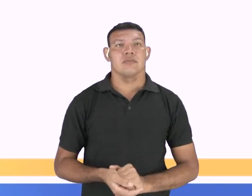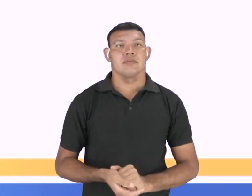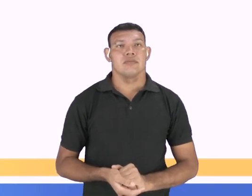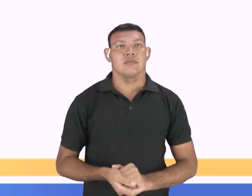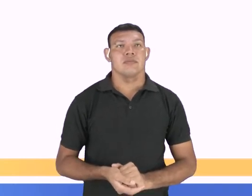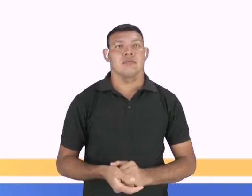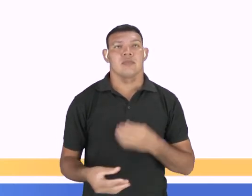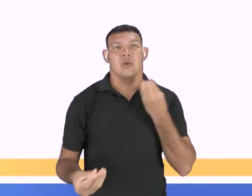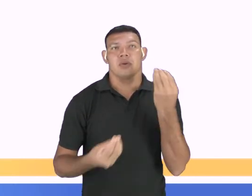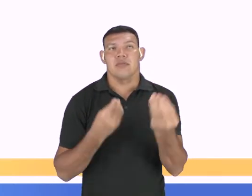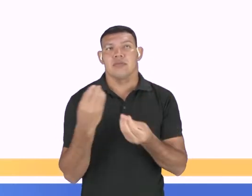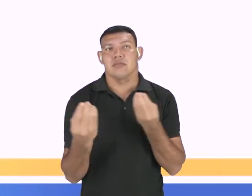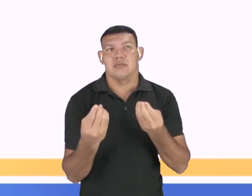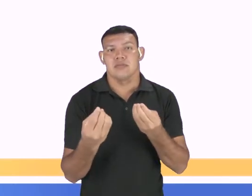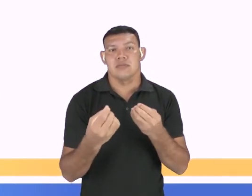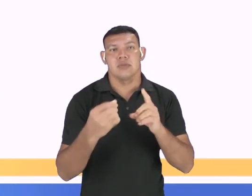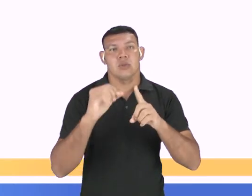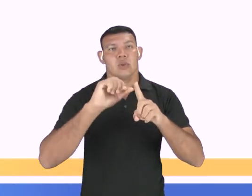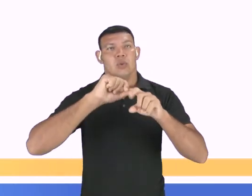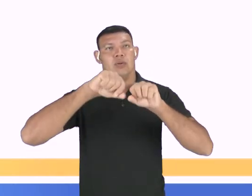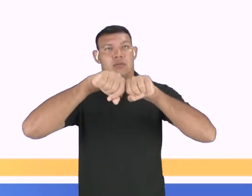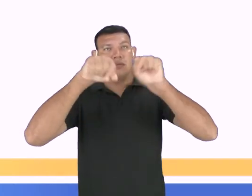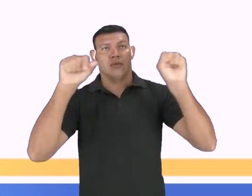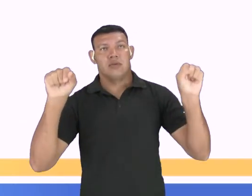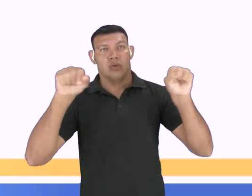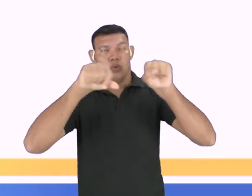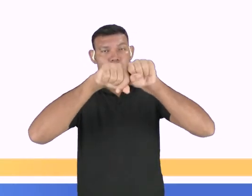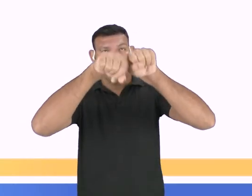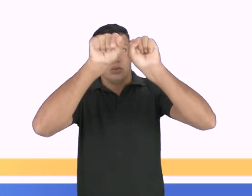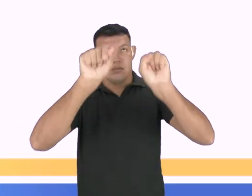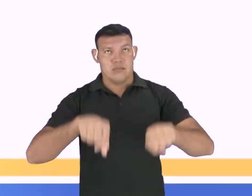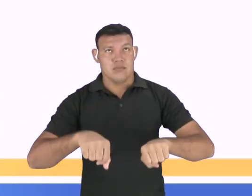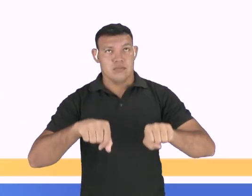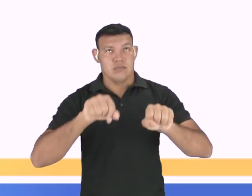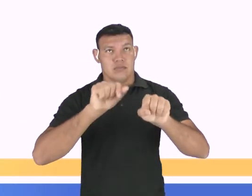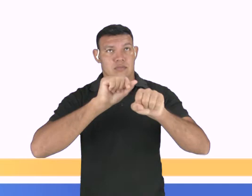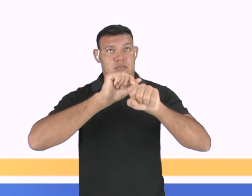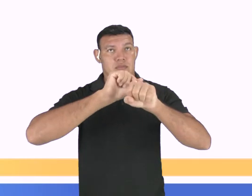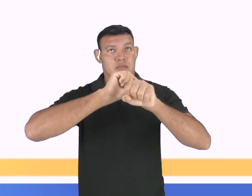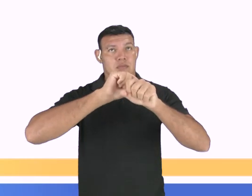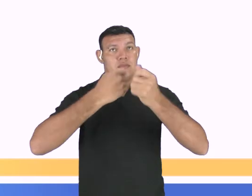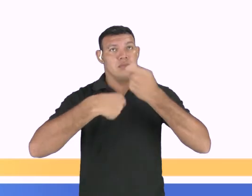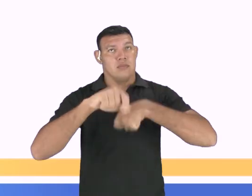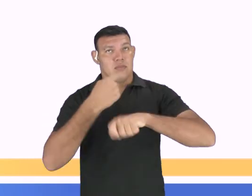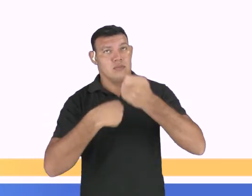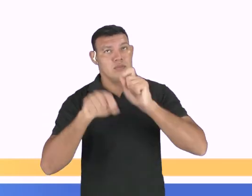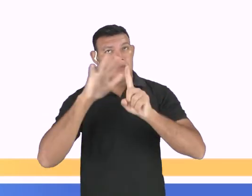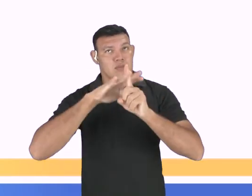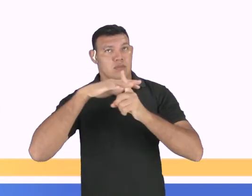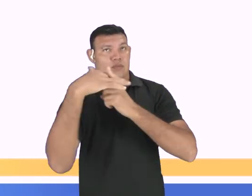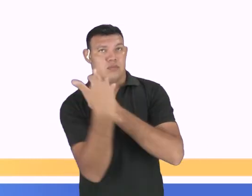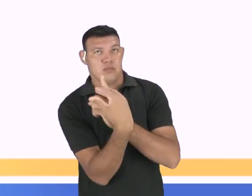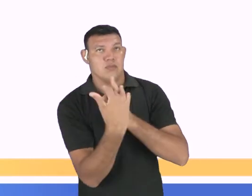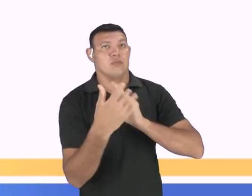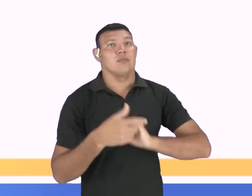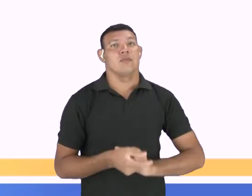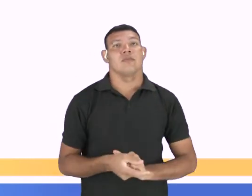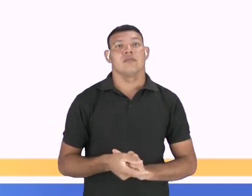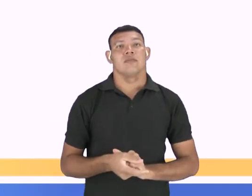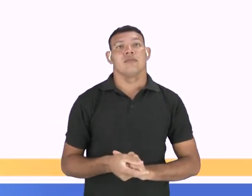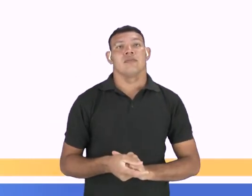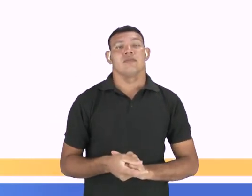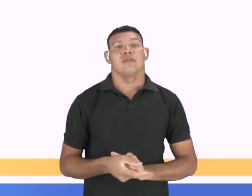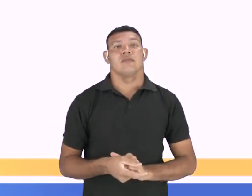Sistema econômico socialista. Vamos falar um pouquinho sobre o sistema econômico, né? É um sistema no qual a atividade econômica